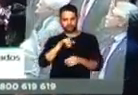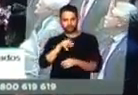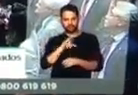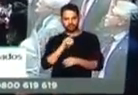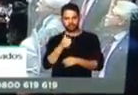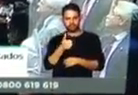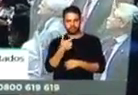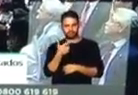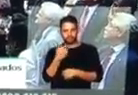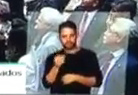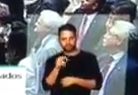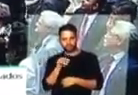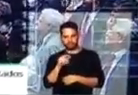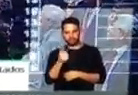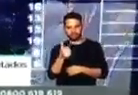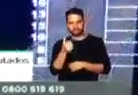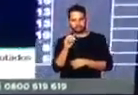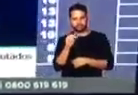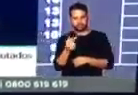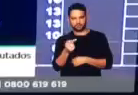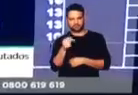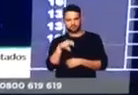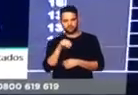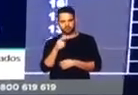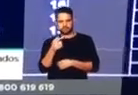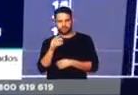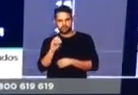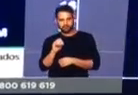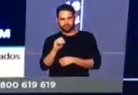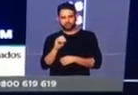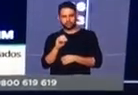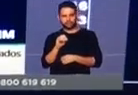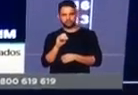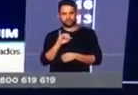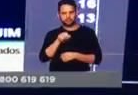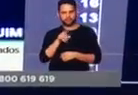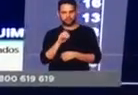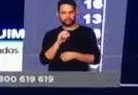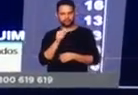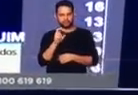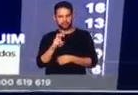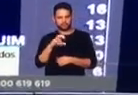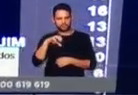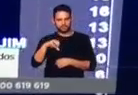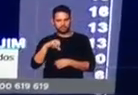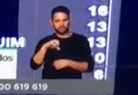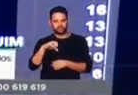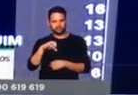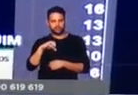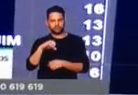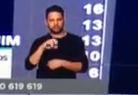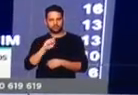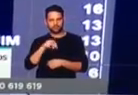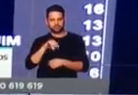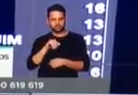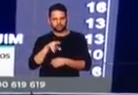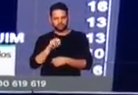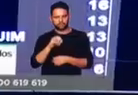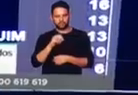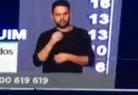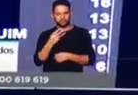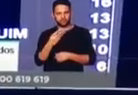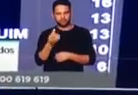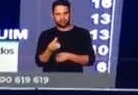Maia, 120, Rogério Rosso, 106, Marcelo Castro, 70, Jacobo, 59, Espiridião